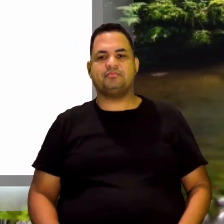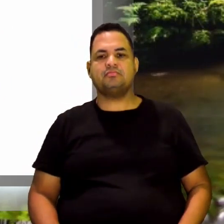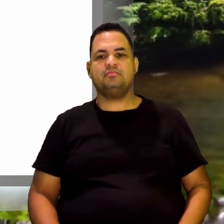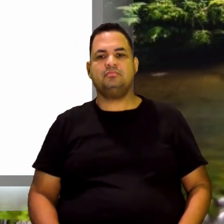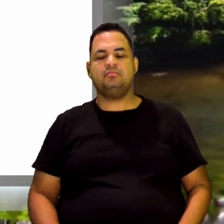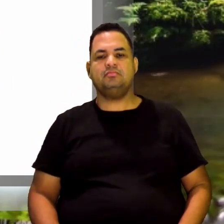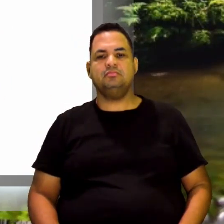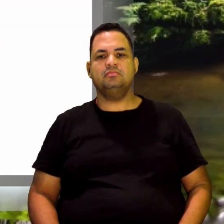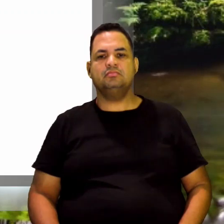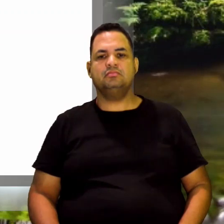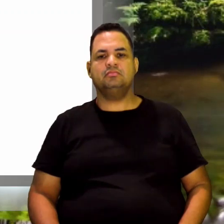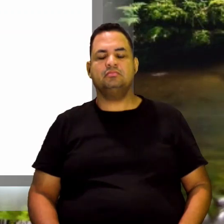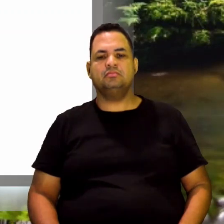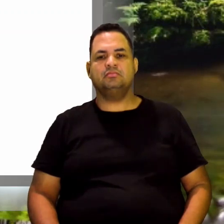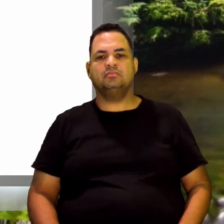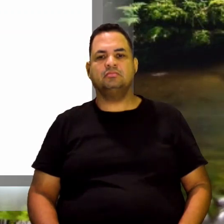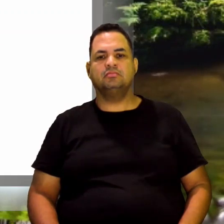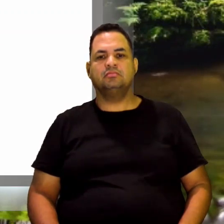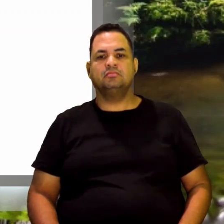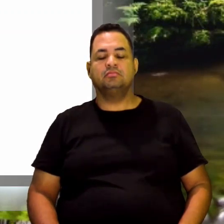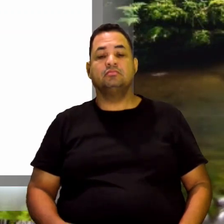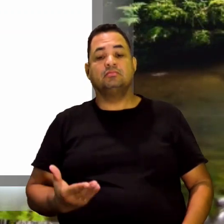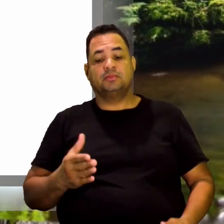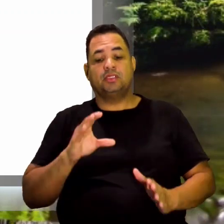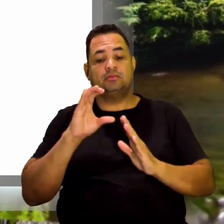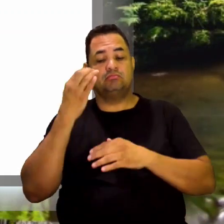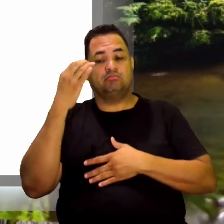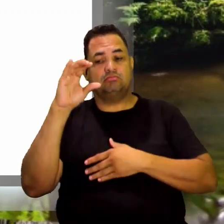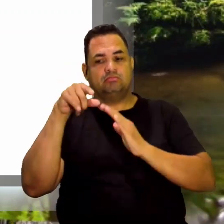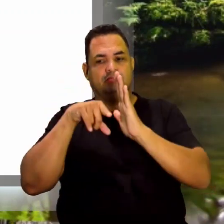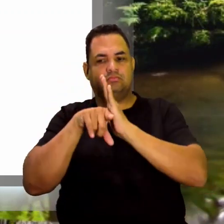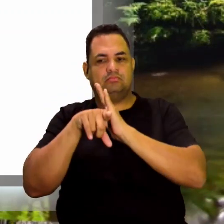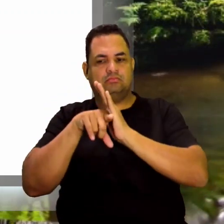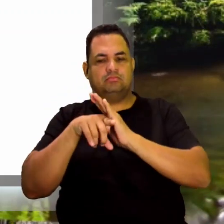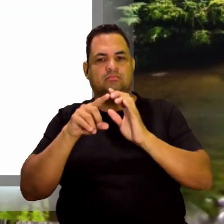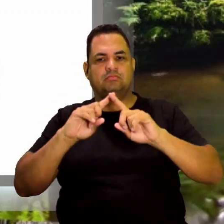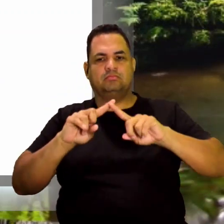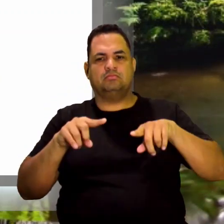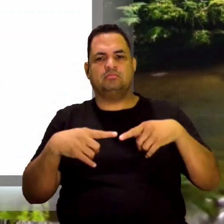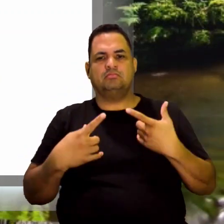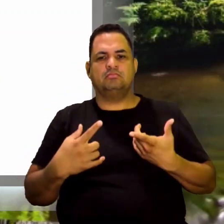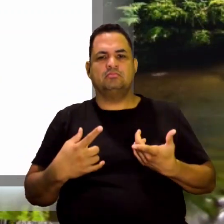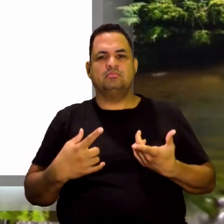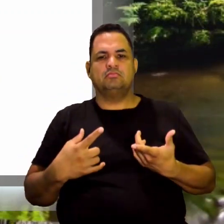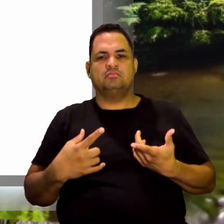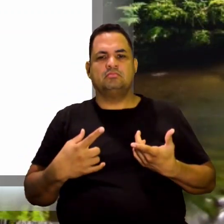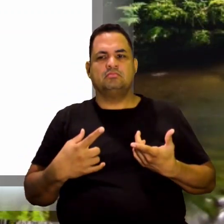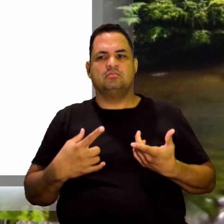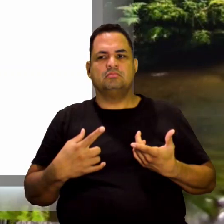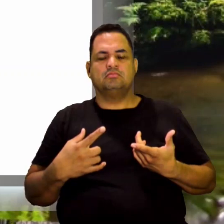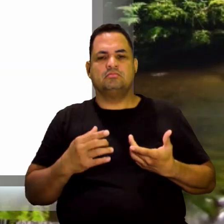pessoal. Isso é científico, tá? Mas,